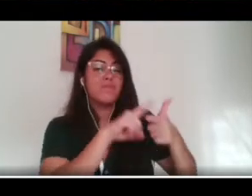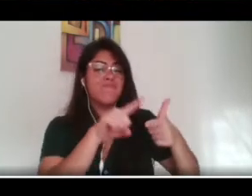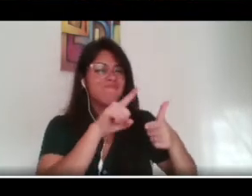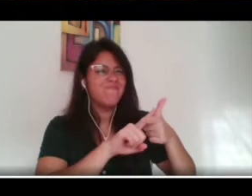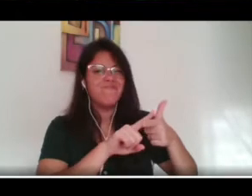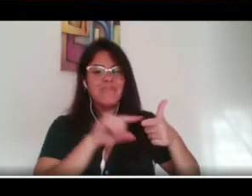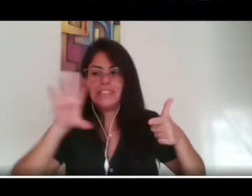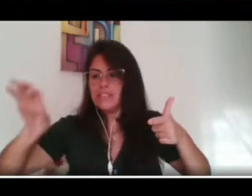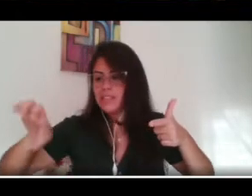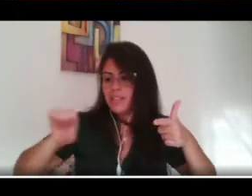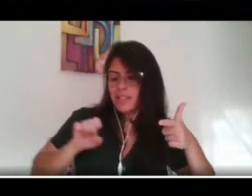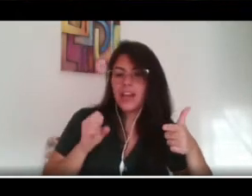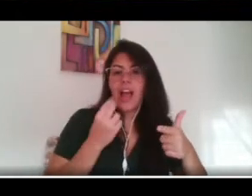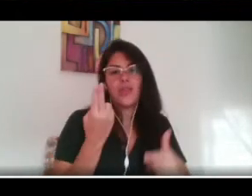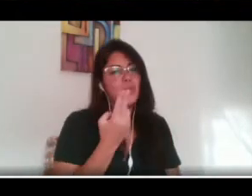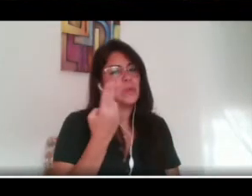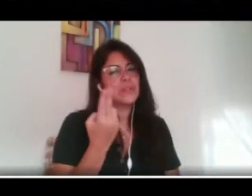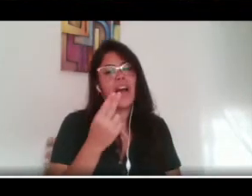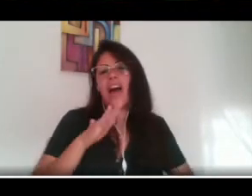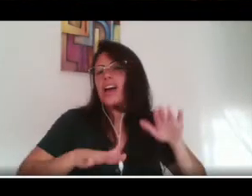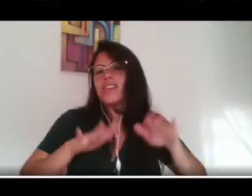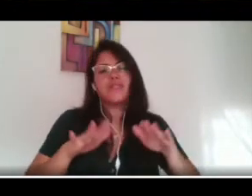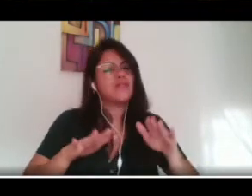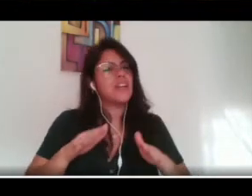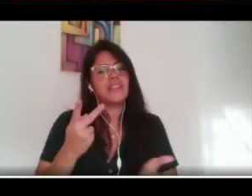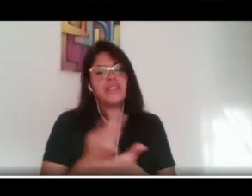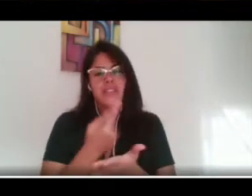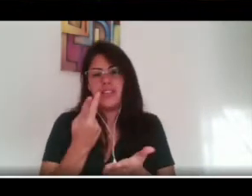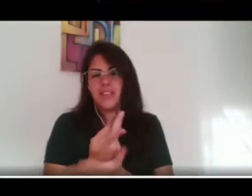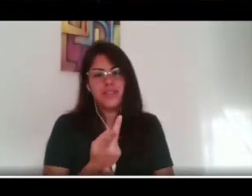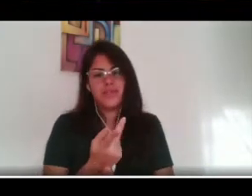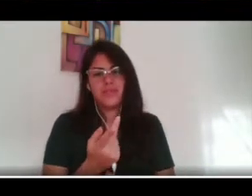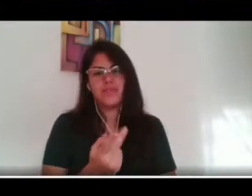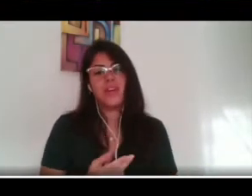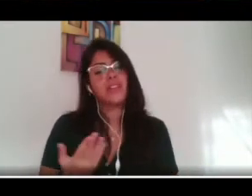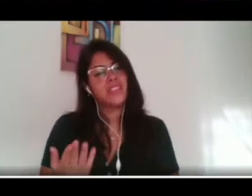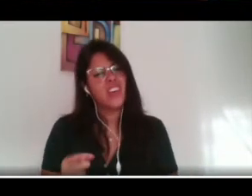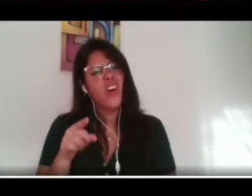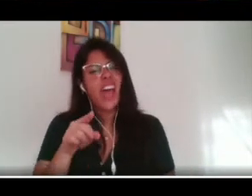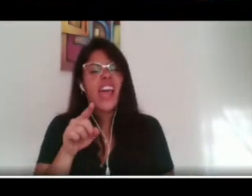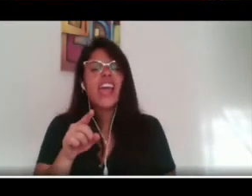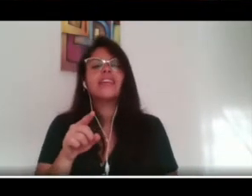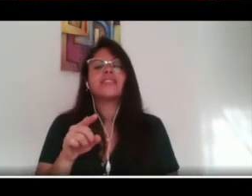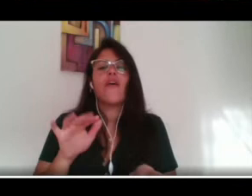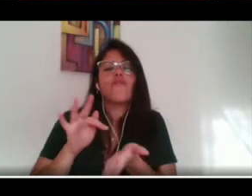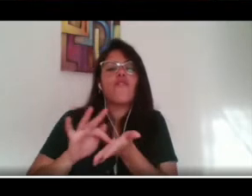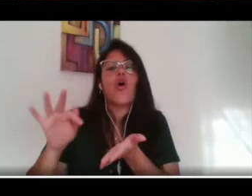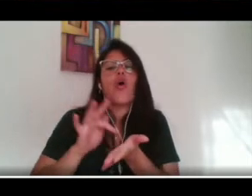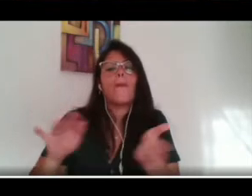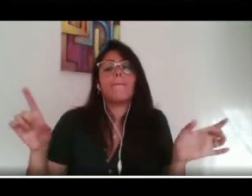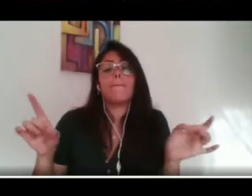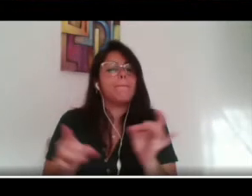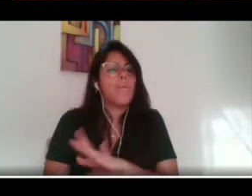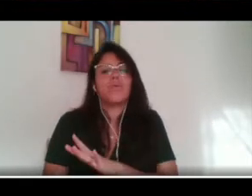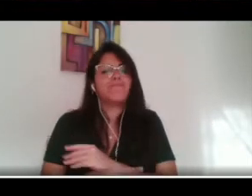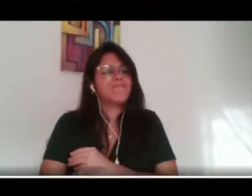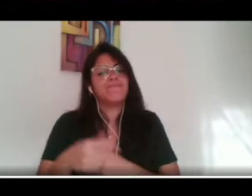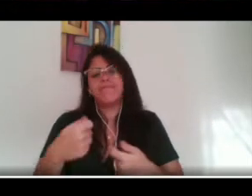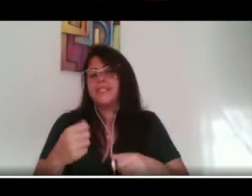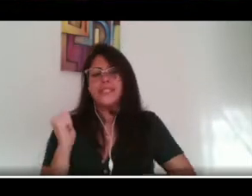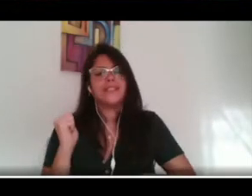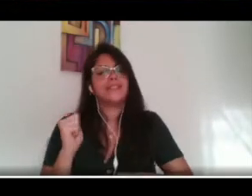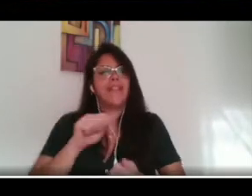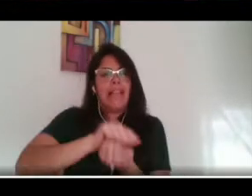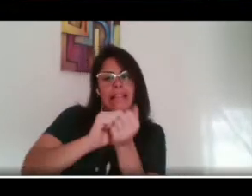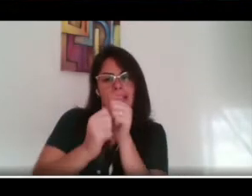de tal forma que isso não é verdade. E aí essa fórmula pronta, ela tem que ser adaptada. Então, eu peço a vocês